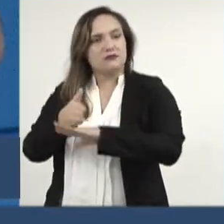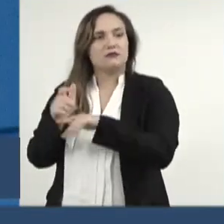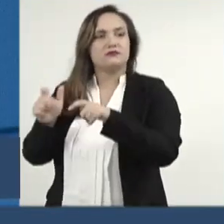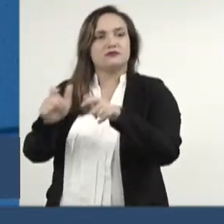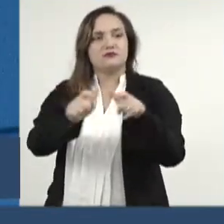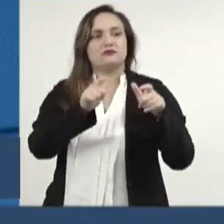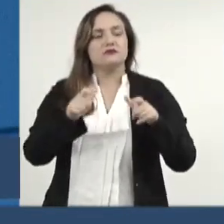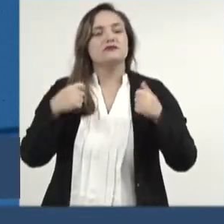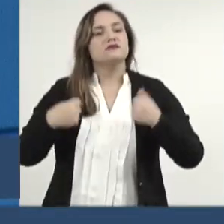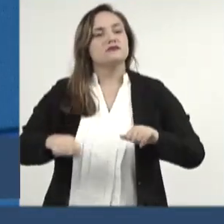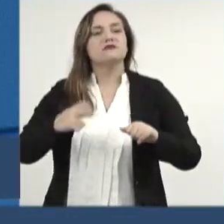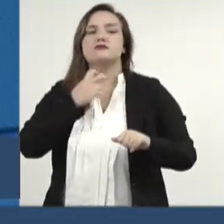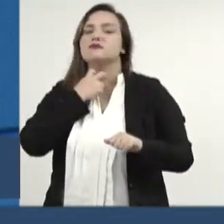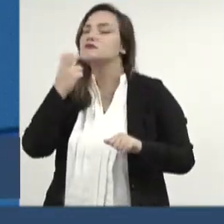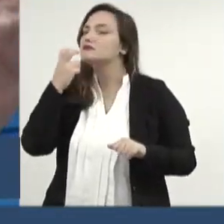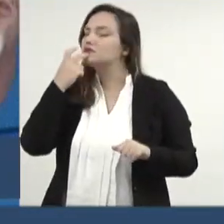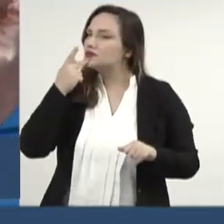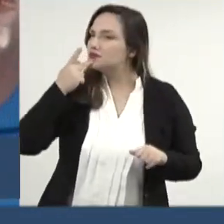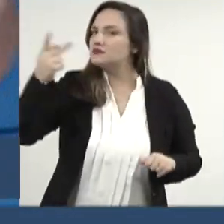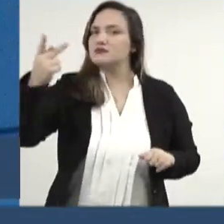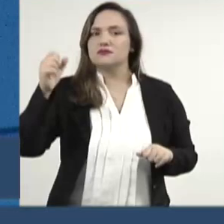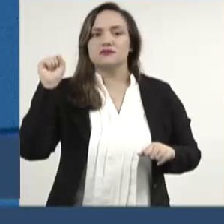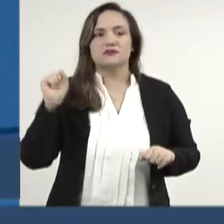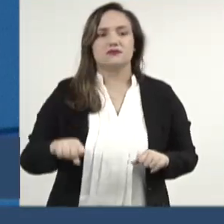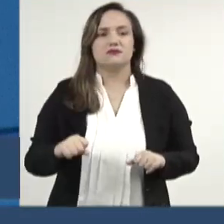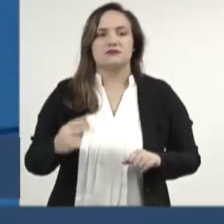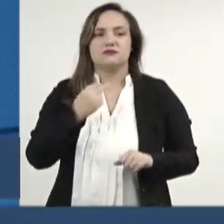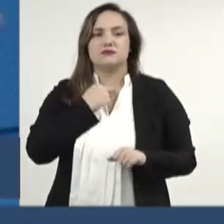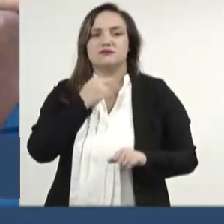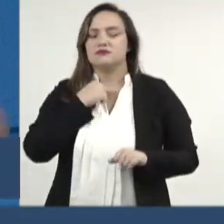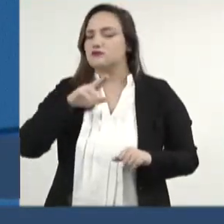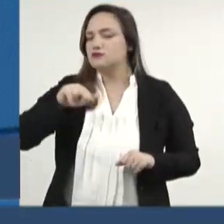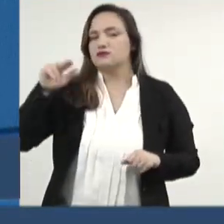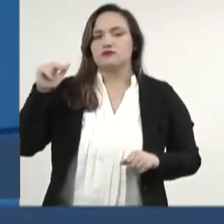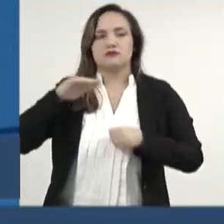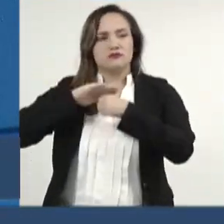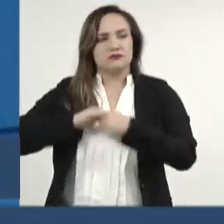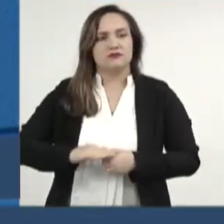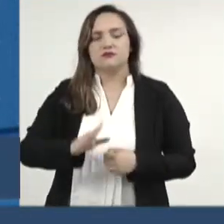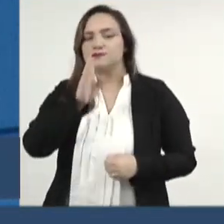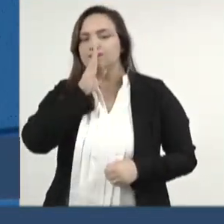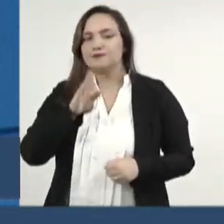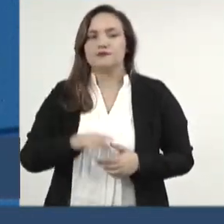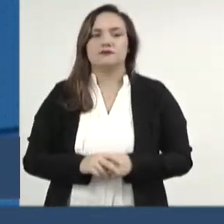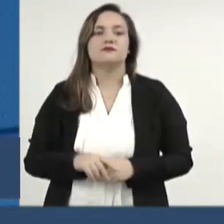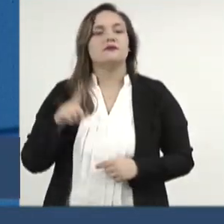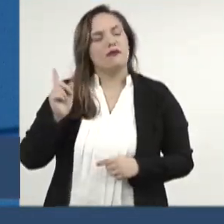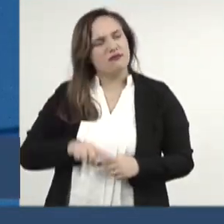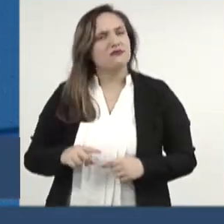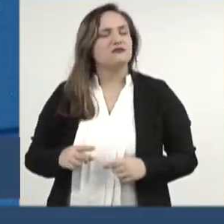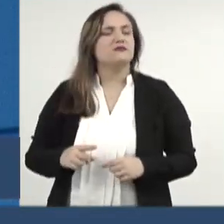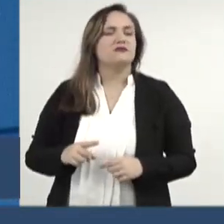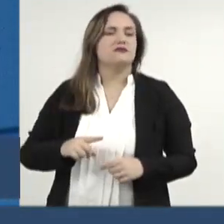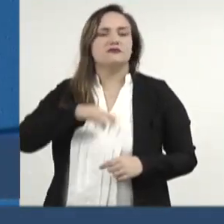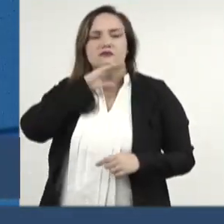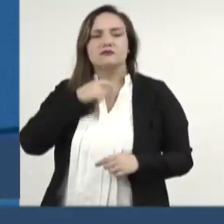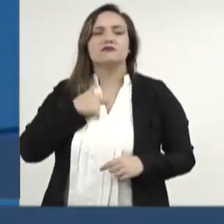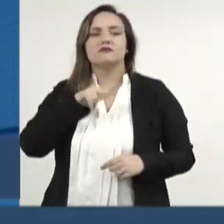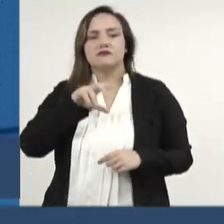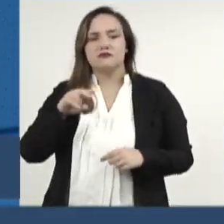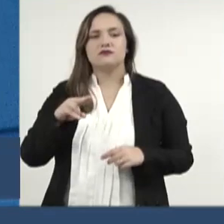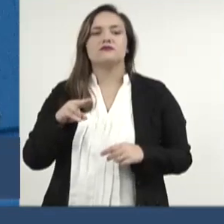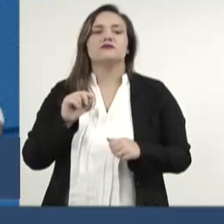levantar a nossa voz, sim. E não deixem nunca que nos calem. É um absurdo. Vou hoje elaborar essas